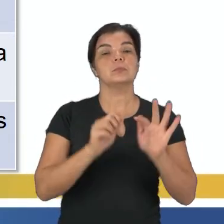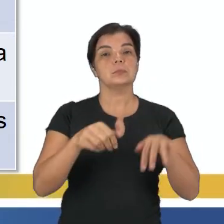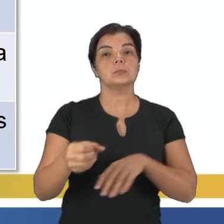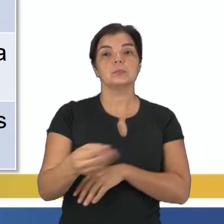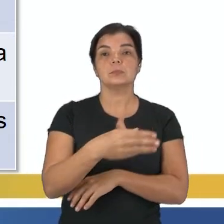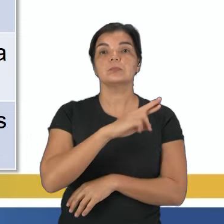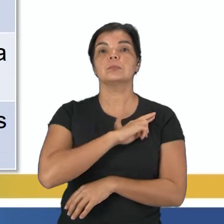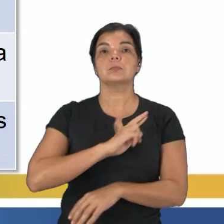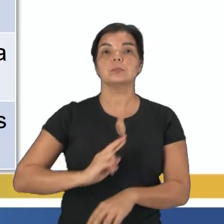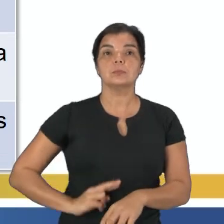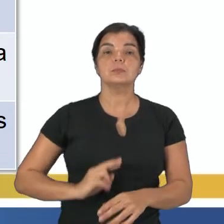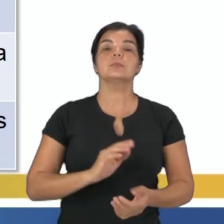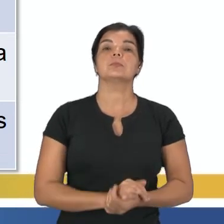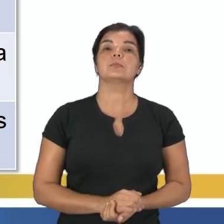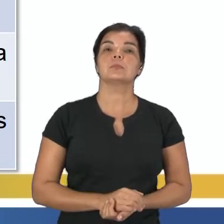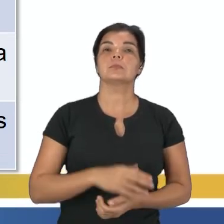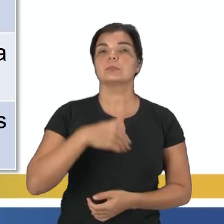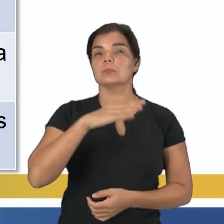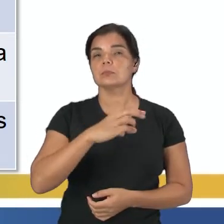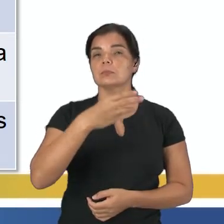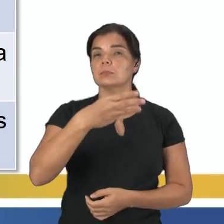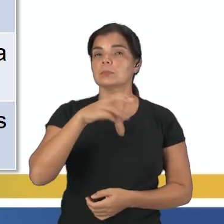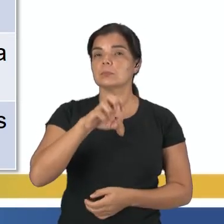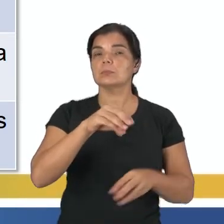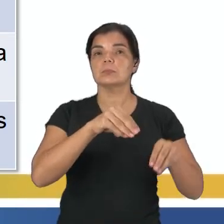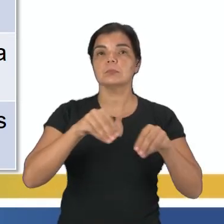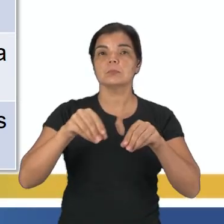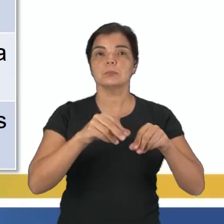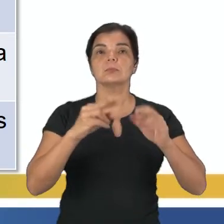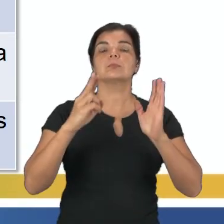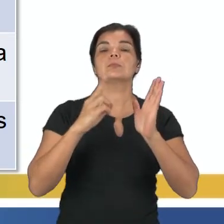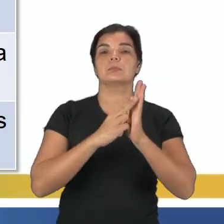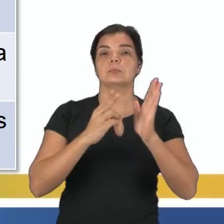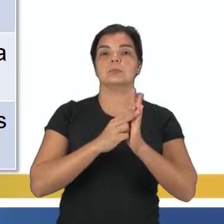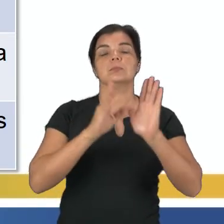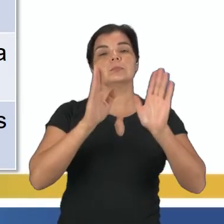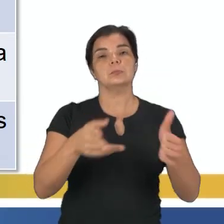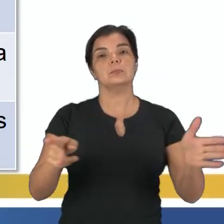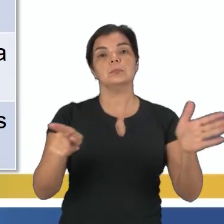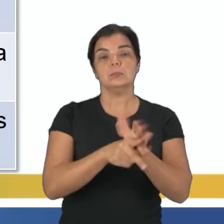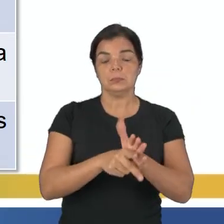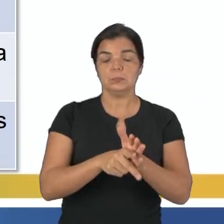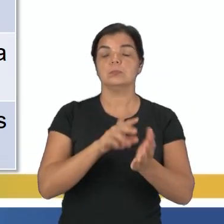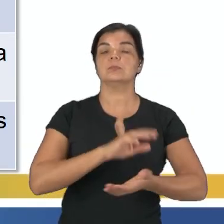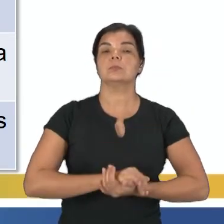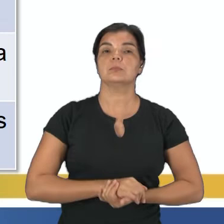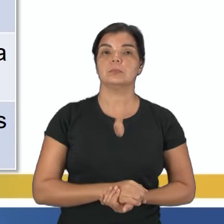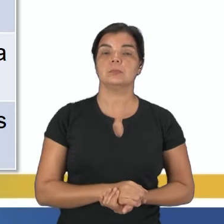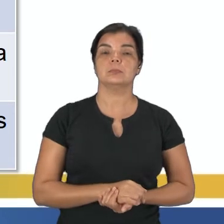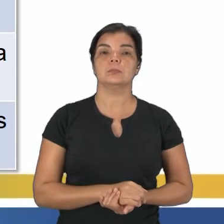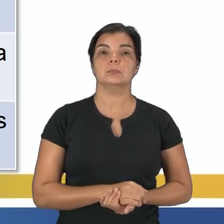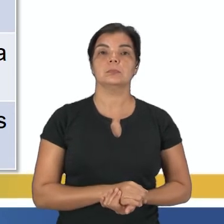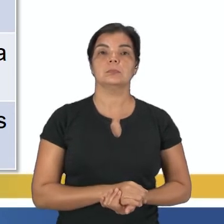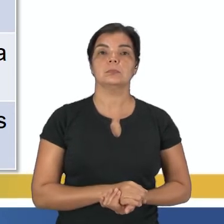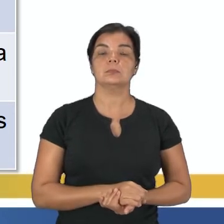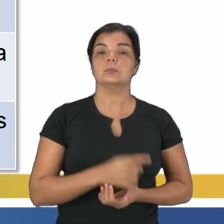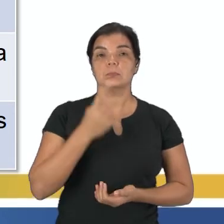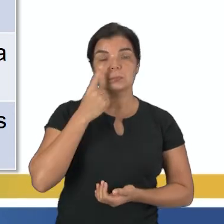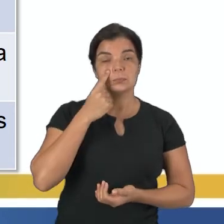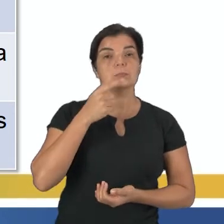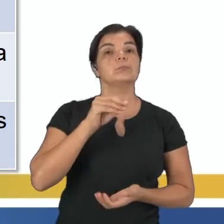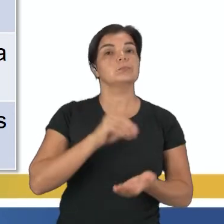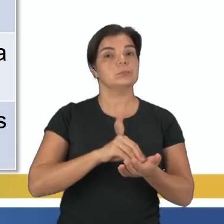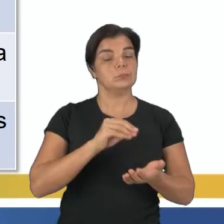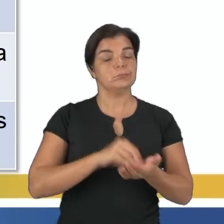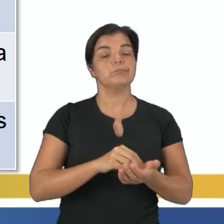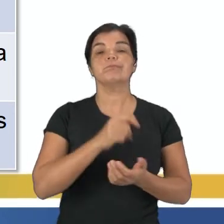último, que já é a atualidade, a chamada Nova República, a gente tem mais de 35 terras indígenas demarcadas. Viu como ainda